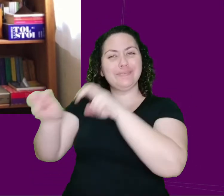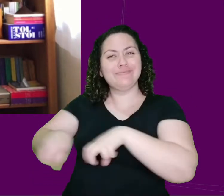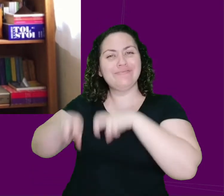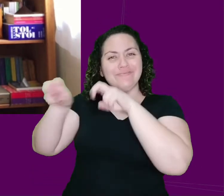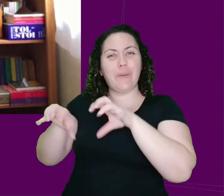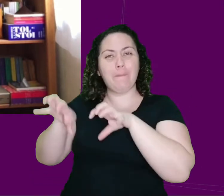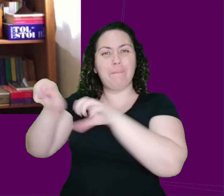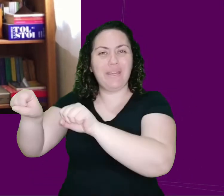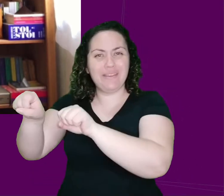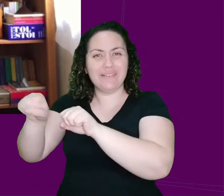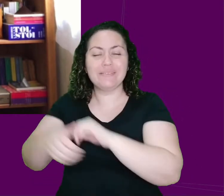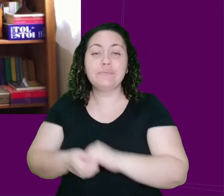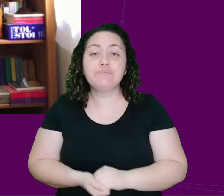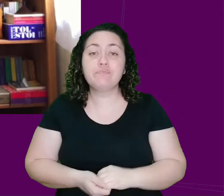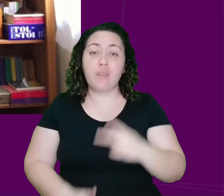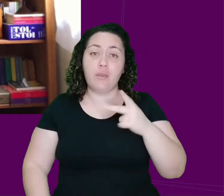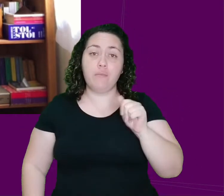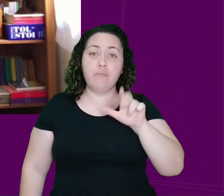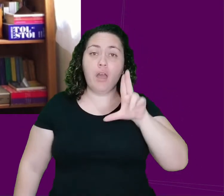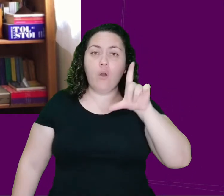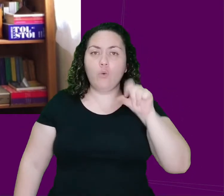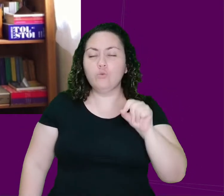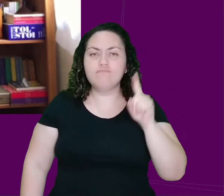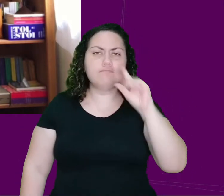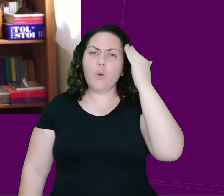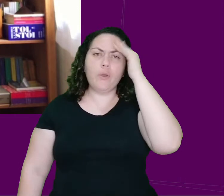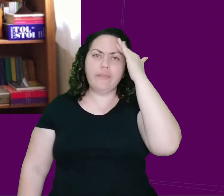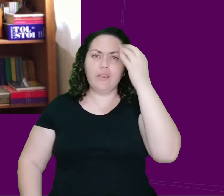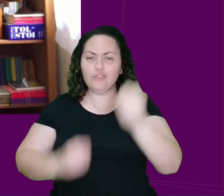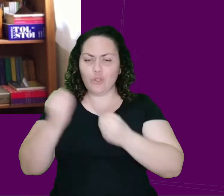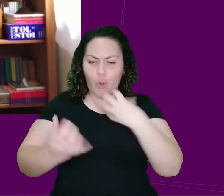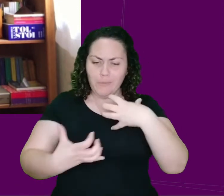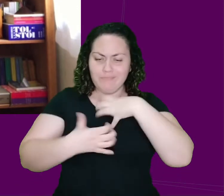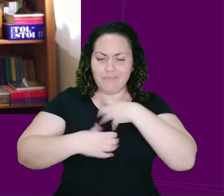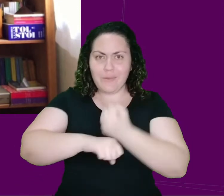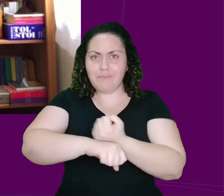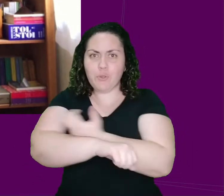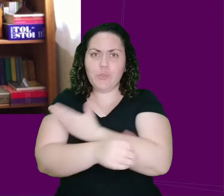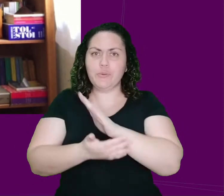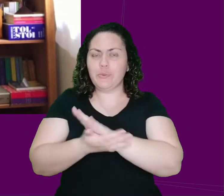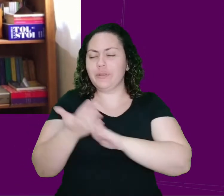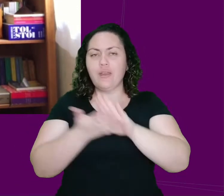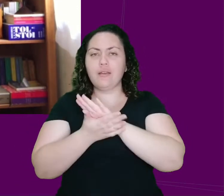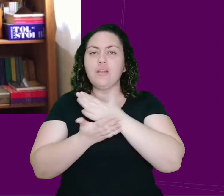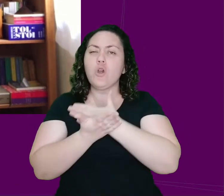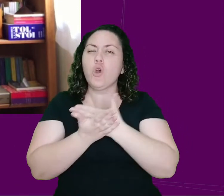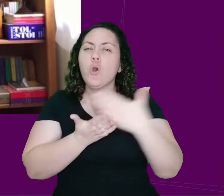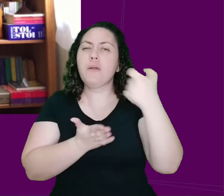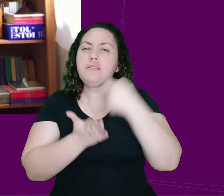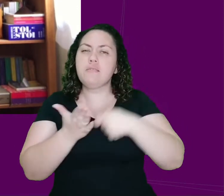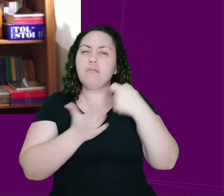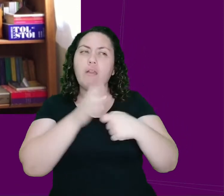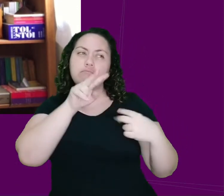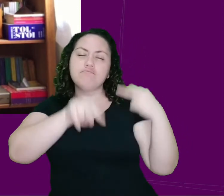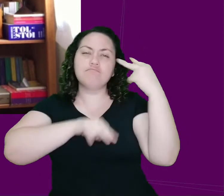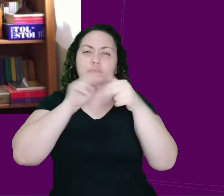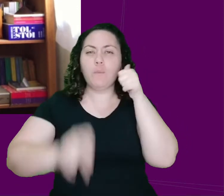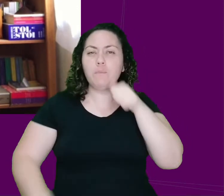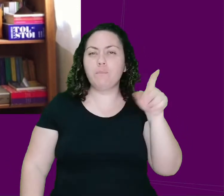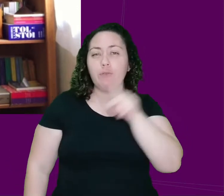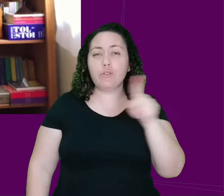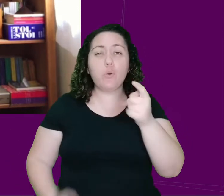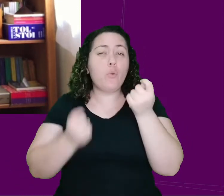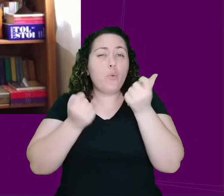aquisição de São Bernardo. O Paulo Honório, sem compreender muito bem os seus próprios sentimentos, vai lidar com a conquista da professora